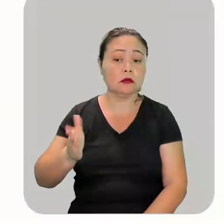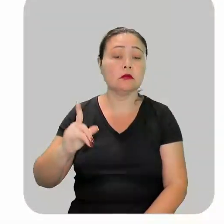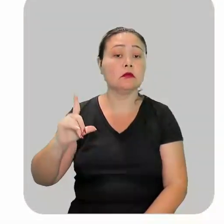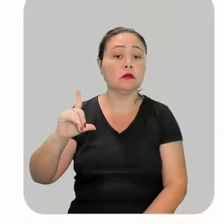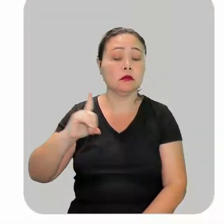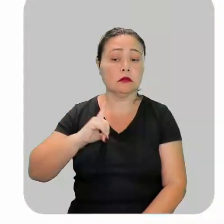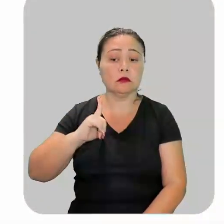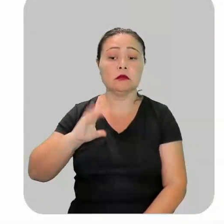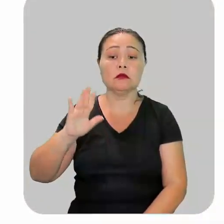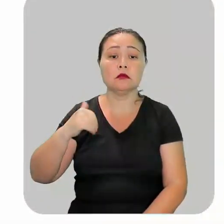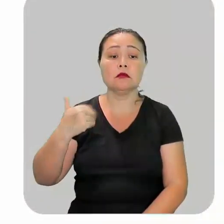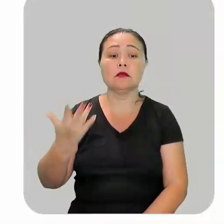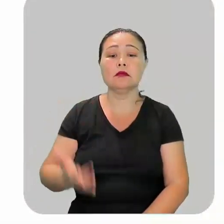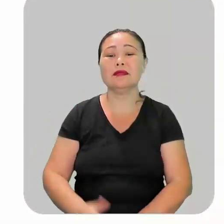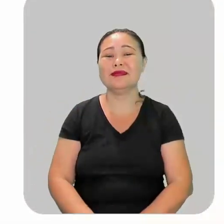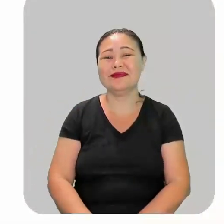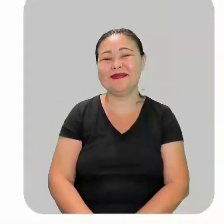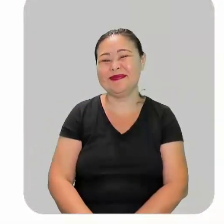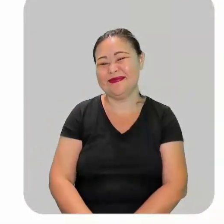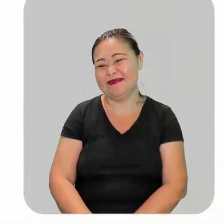com... Ah, gente, sério.